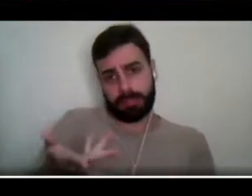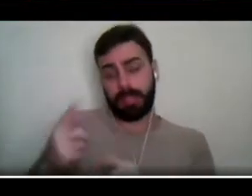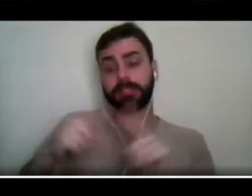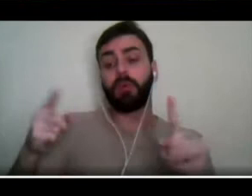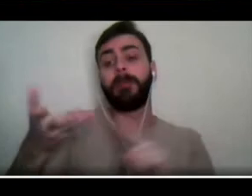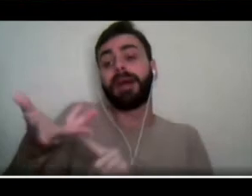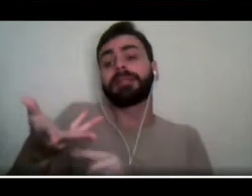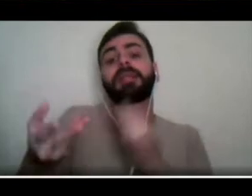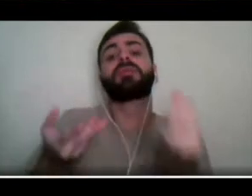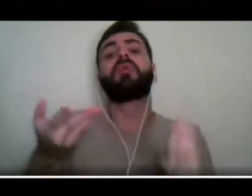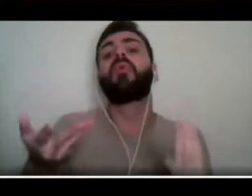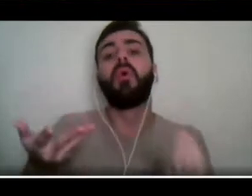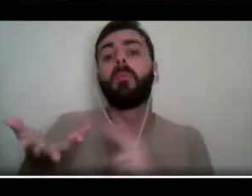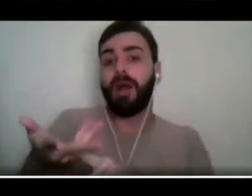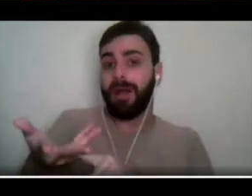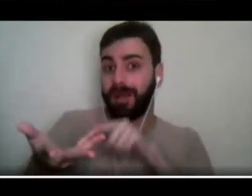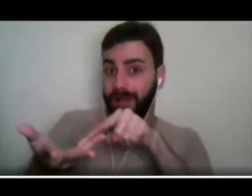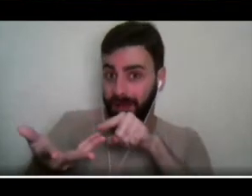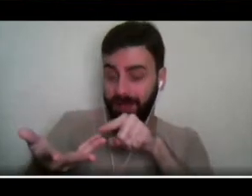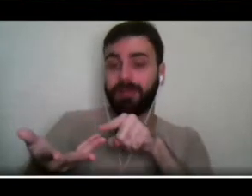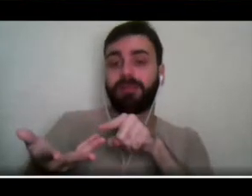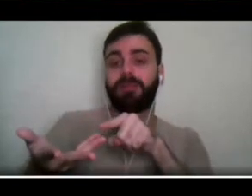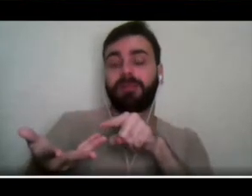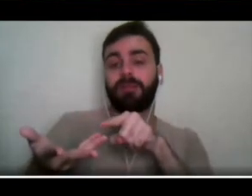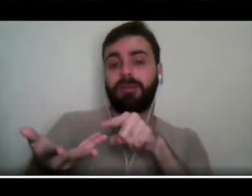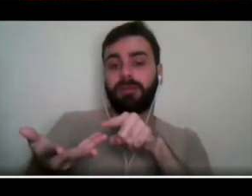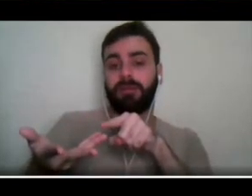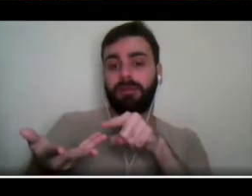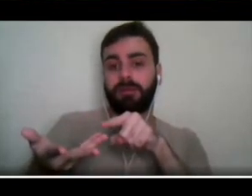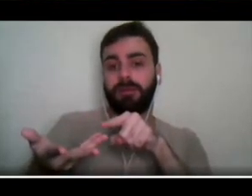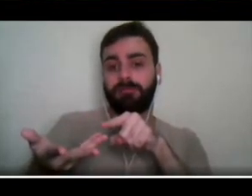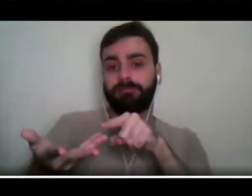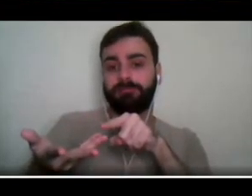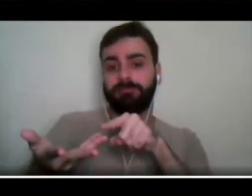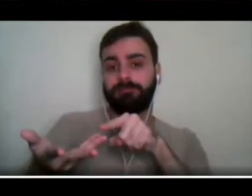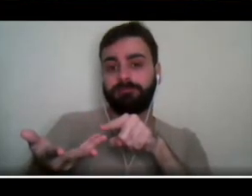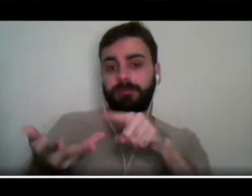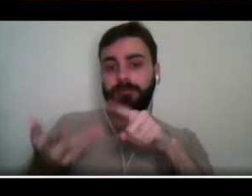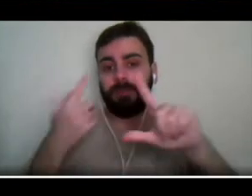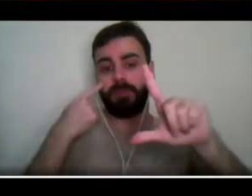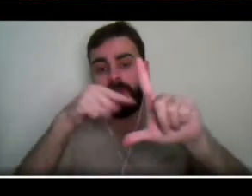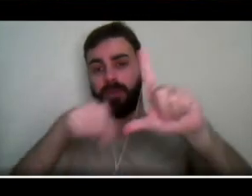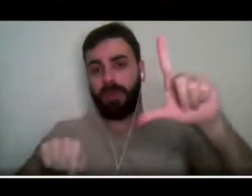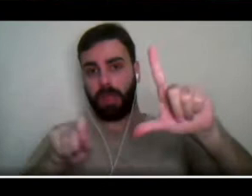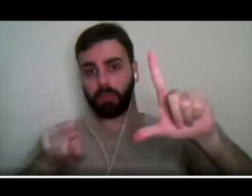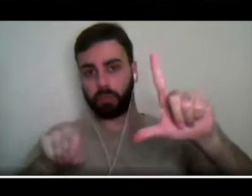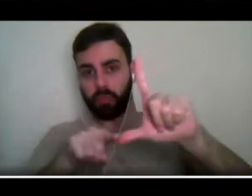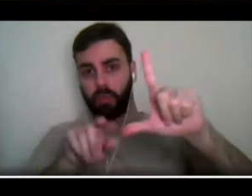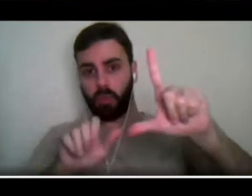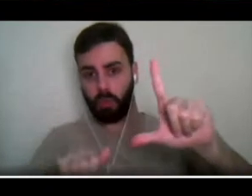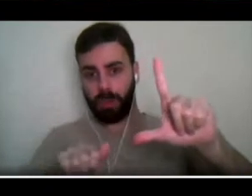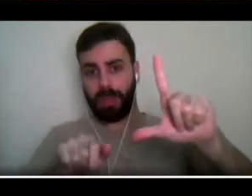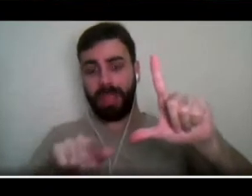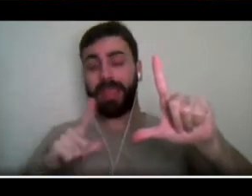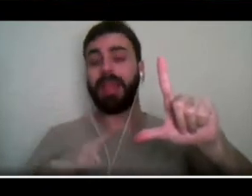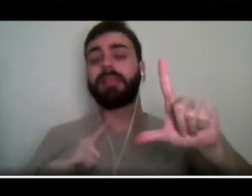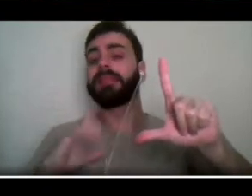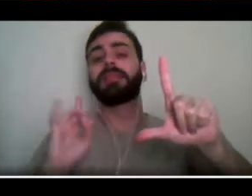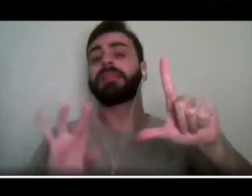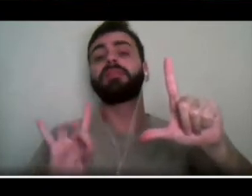vez, a aceleração, ela vai ser tal que ela só vai ter